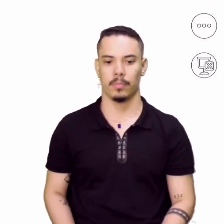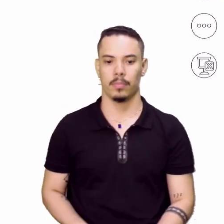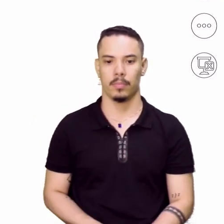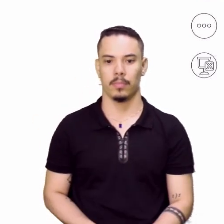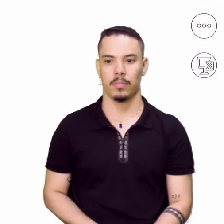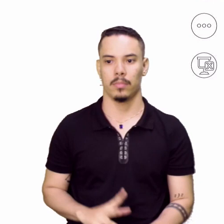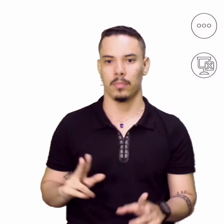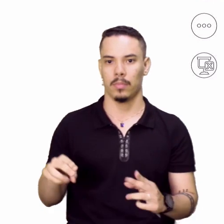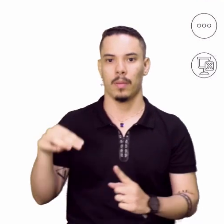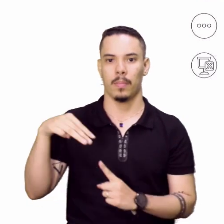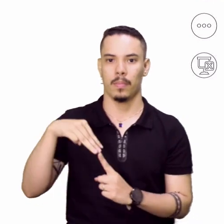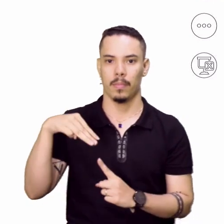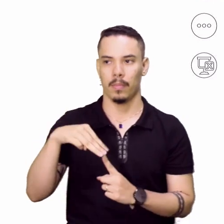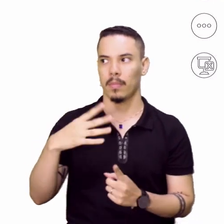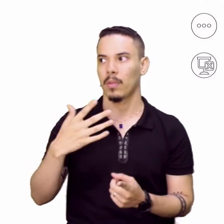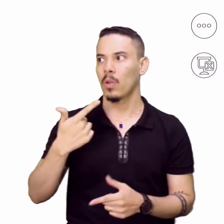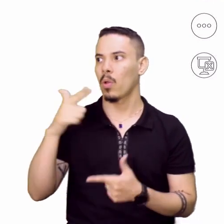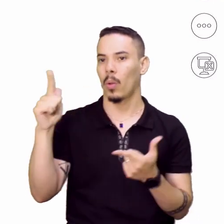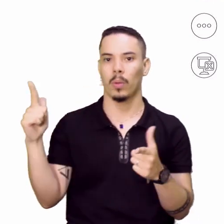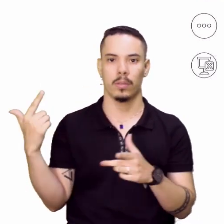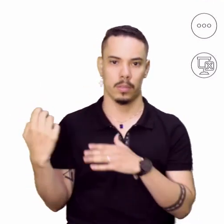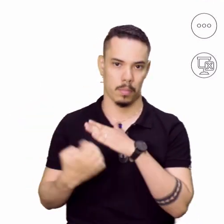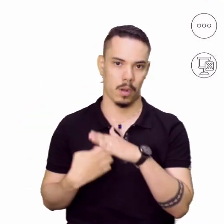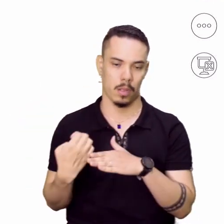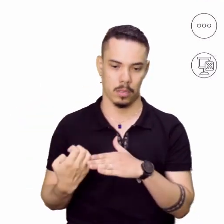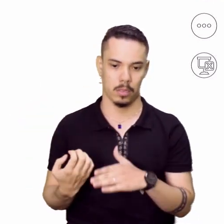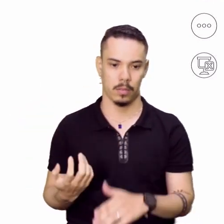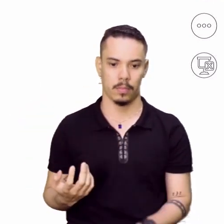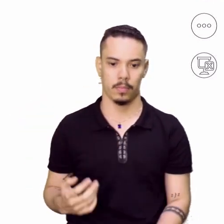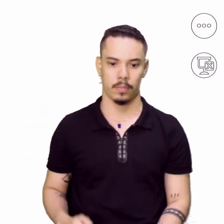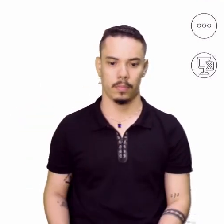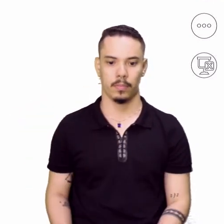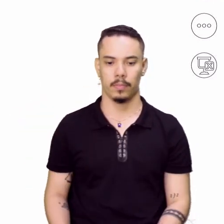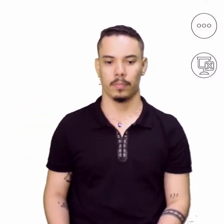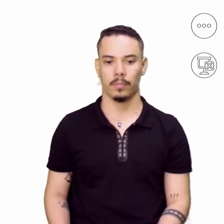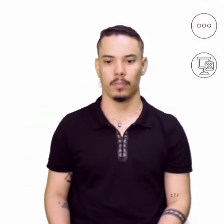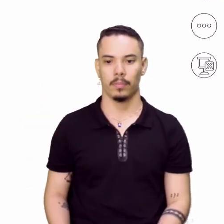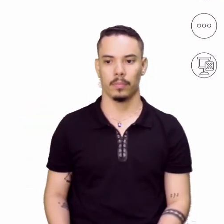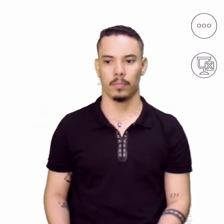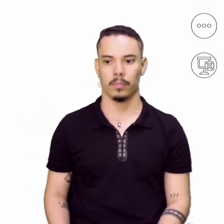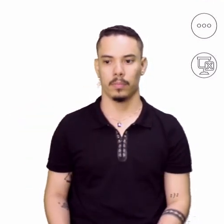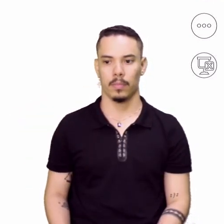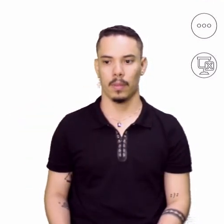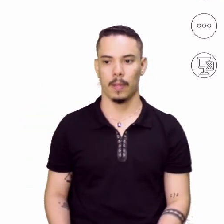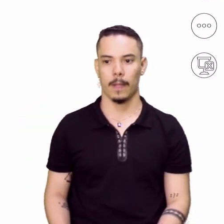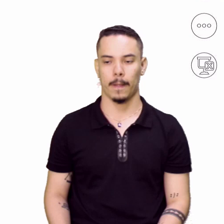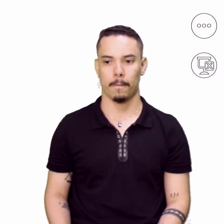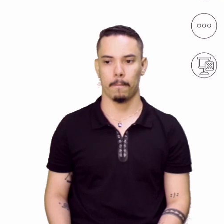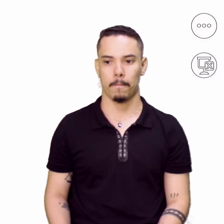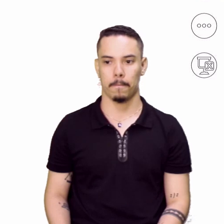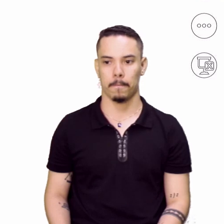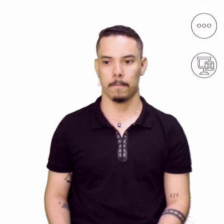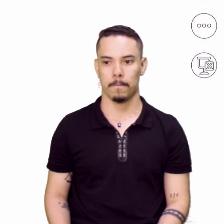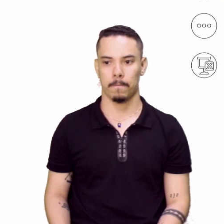McDonald's Bobs né esses locais são a gente chama de junk food com